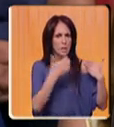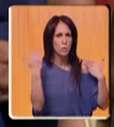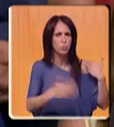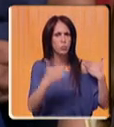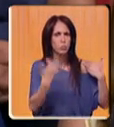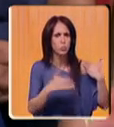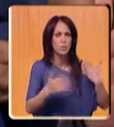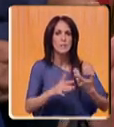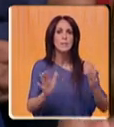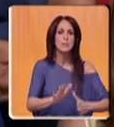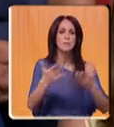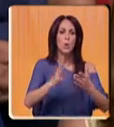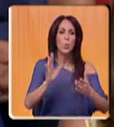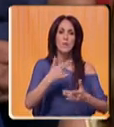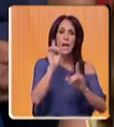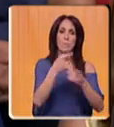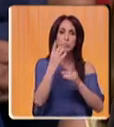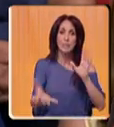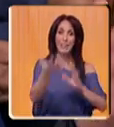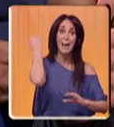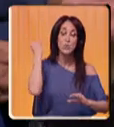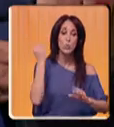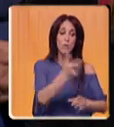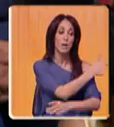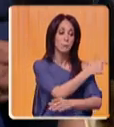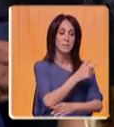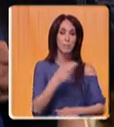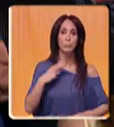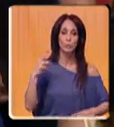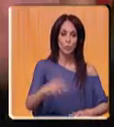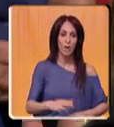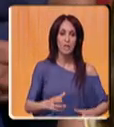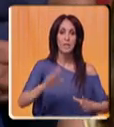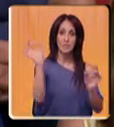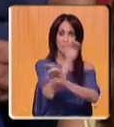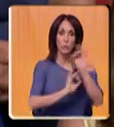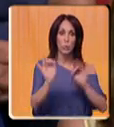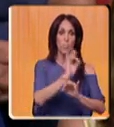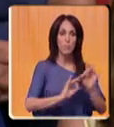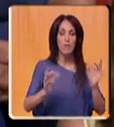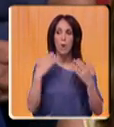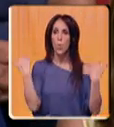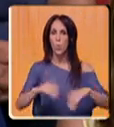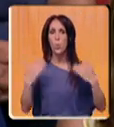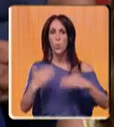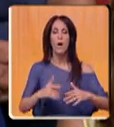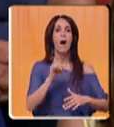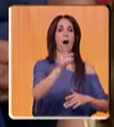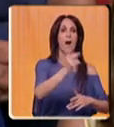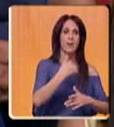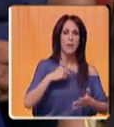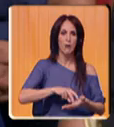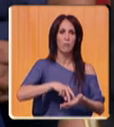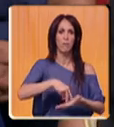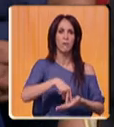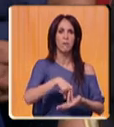responsabilidade. E, acima de tudo, quando a canção foi vencedora para representar Portugal na Eurovisão, em Copenhague. Aí sim, aí tremi